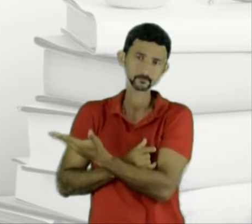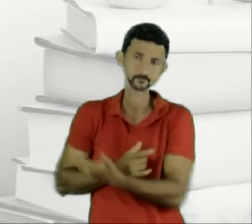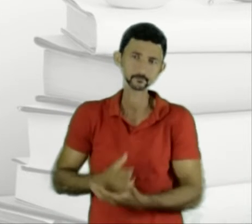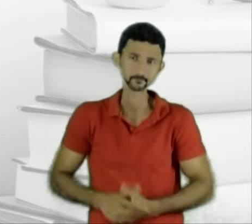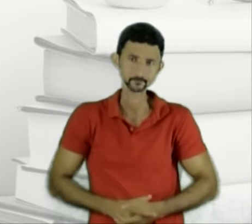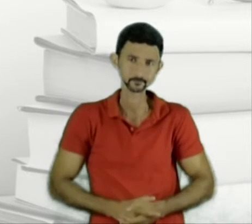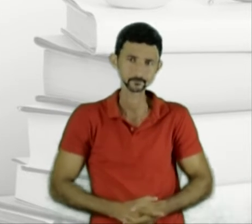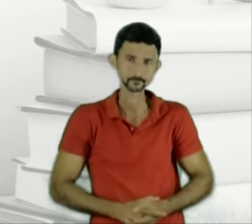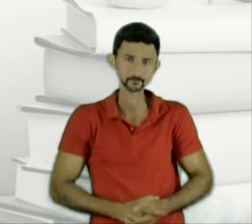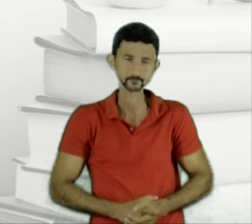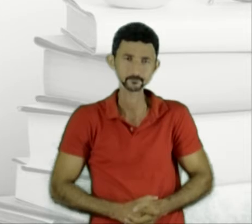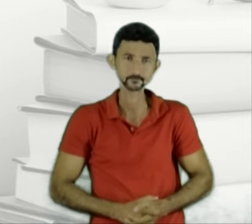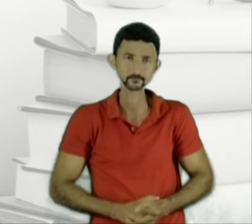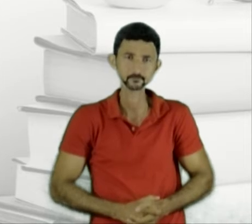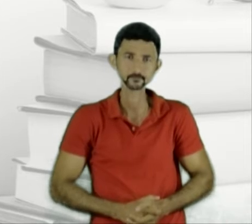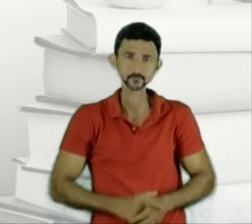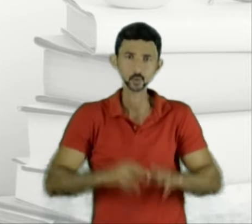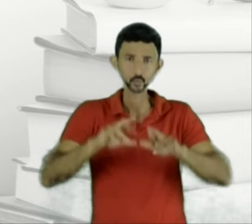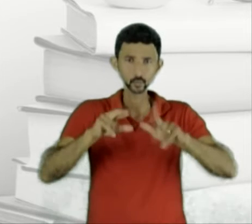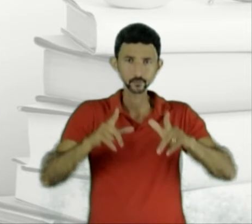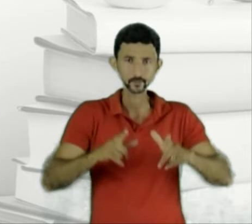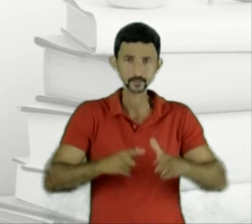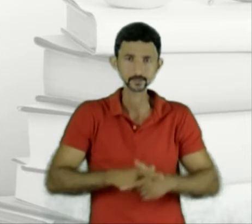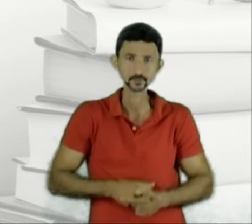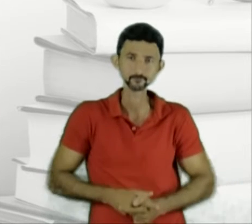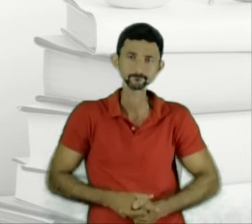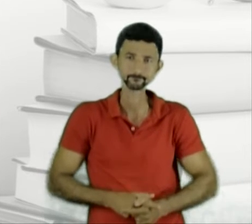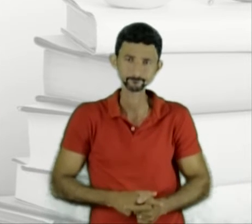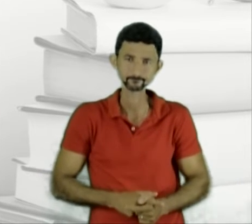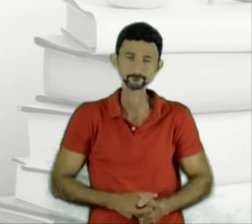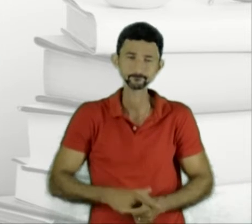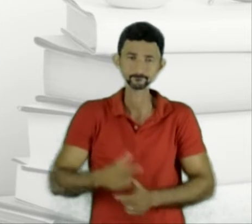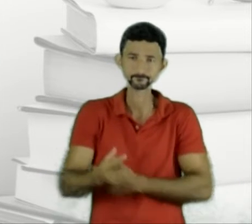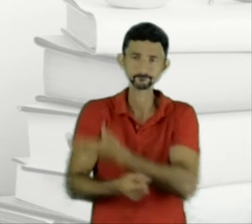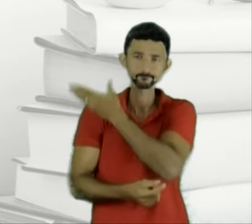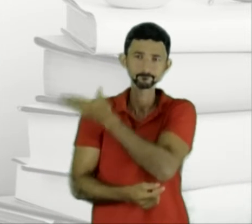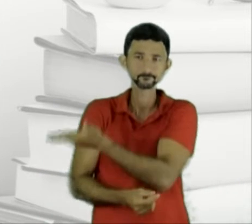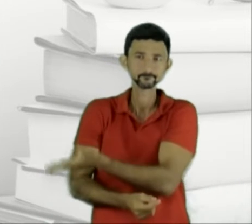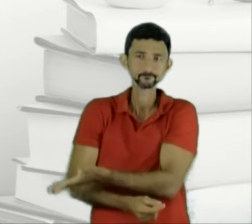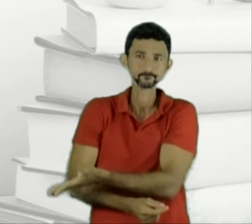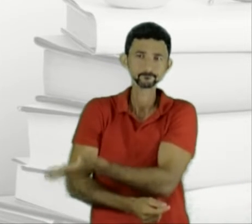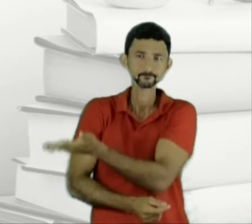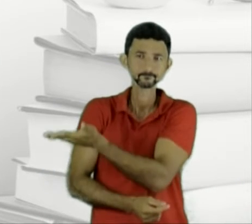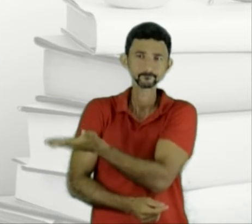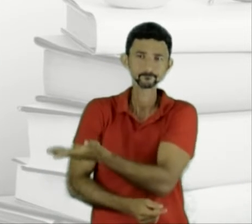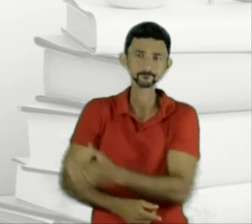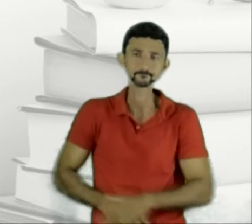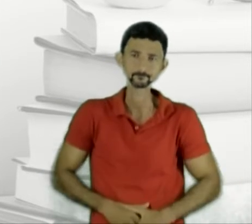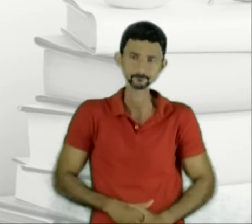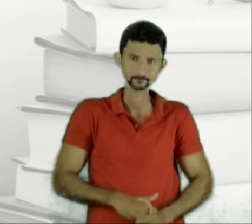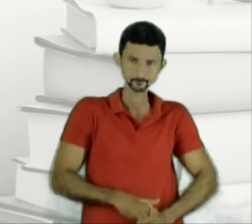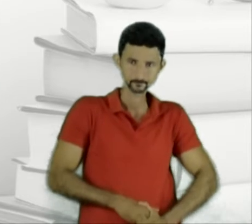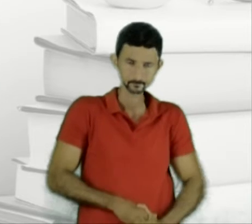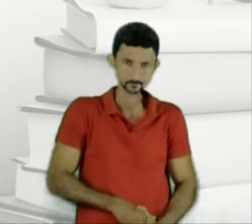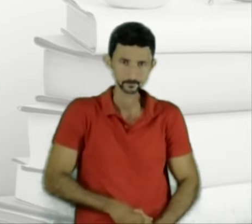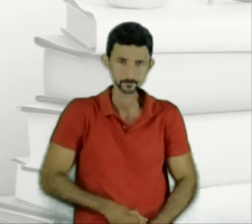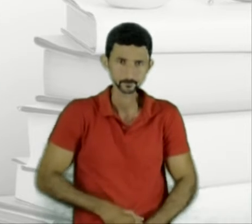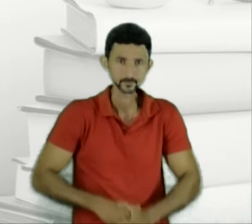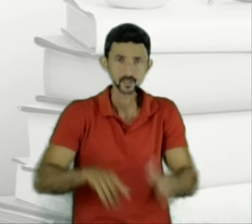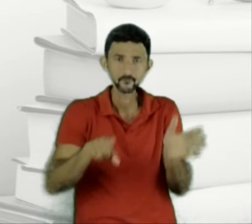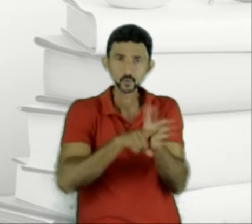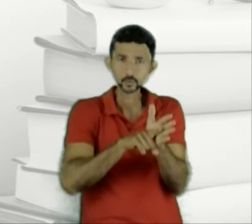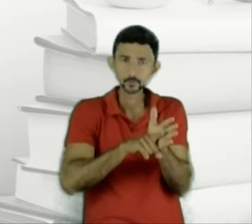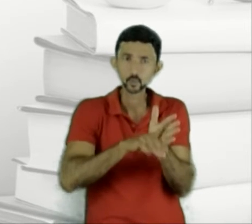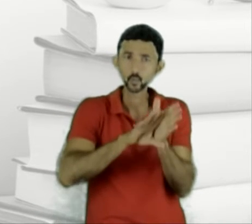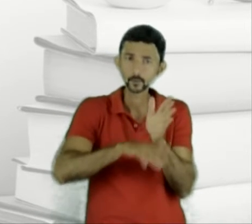quadrado mais 3x, não são 7x quadrado e 3x não são semelhantes, deixo dessa maneira. Certo? Se eu for